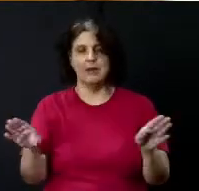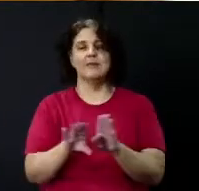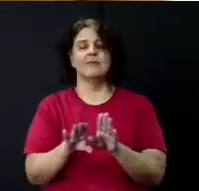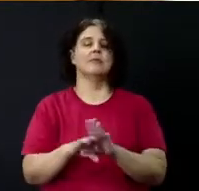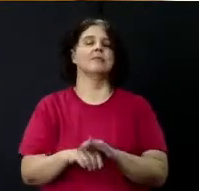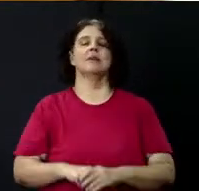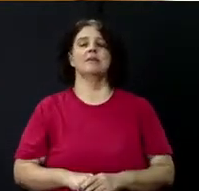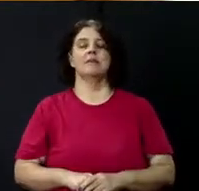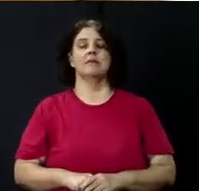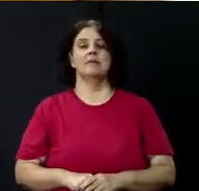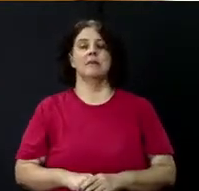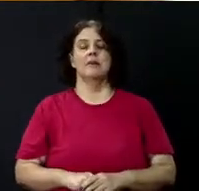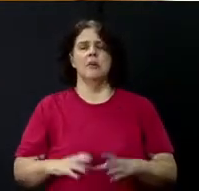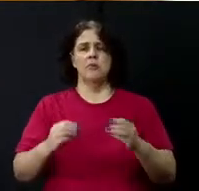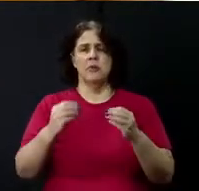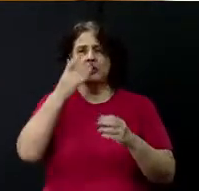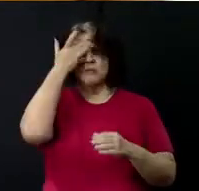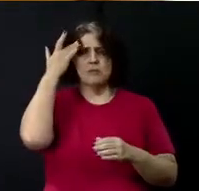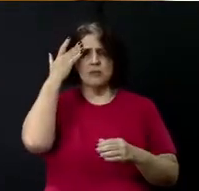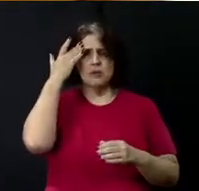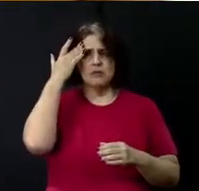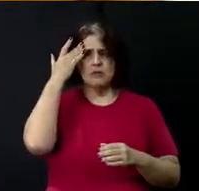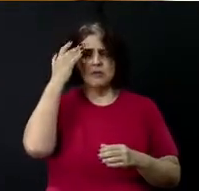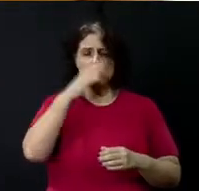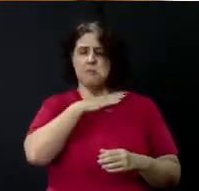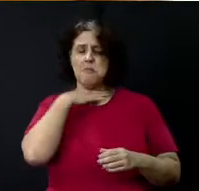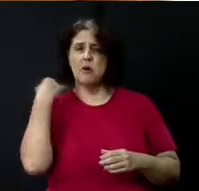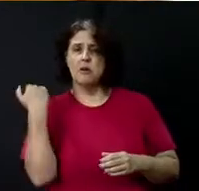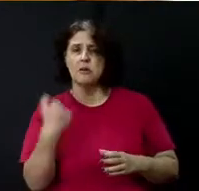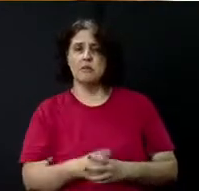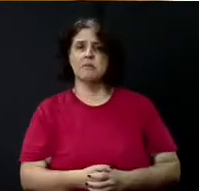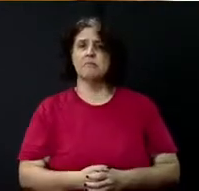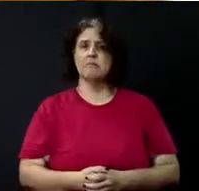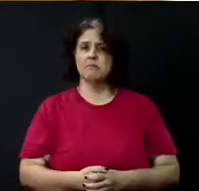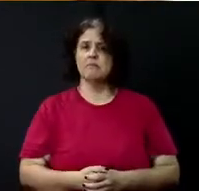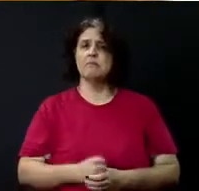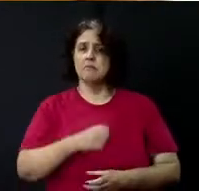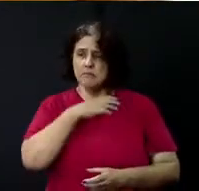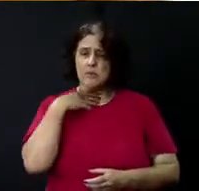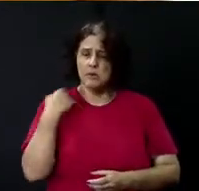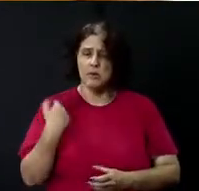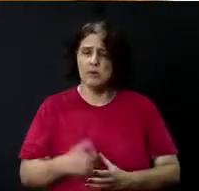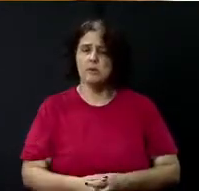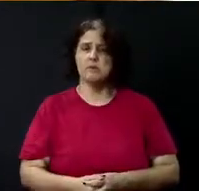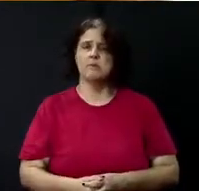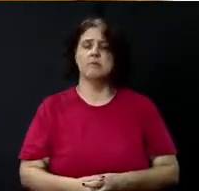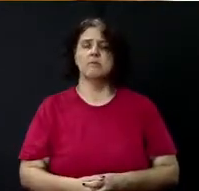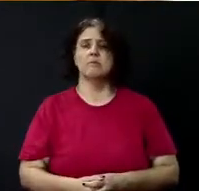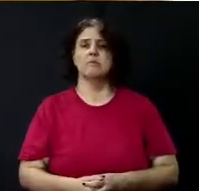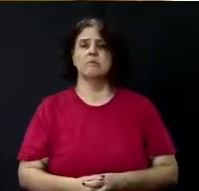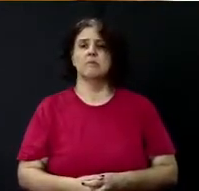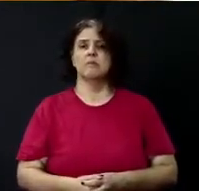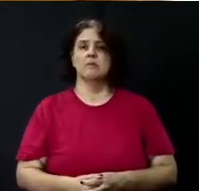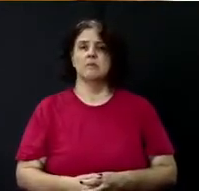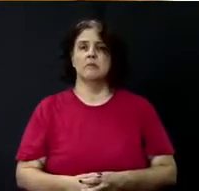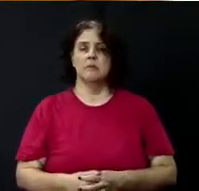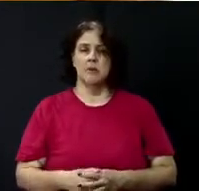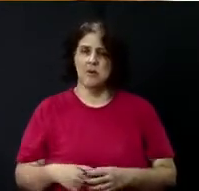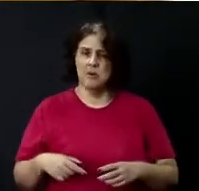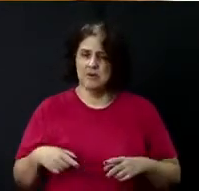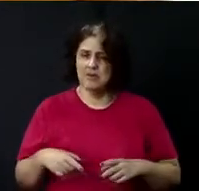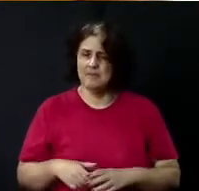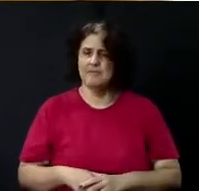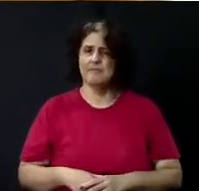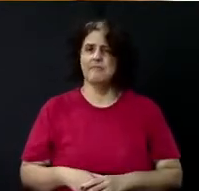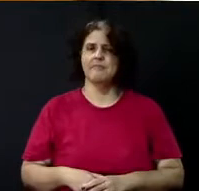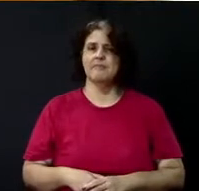que foram mortas pelas cobras abrasadoras, lá de Números, e nós temos Sara,